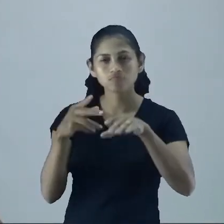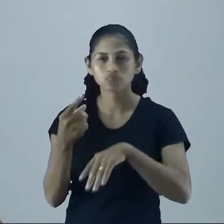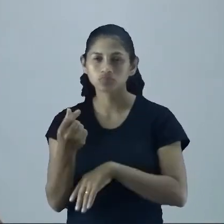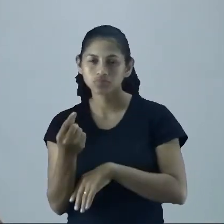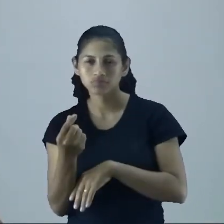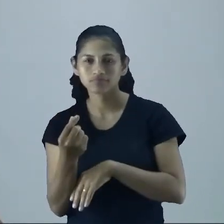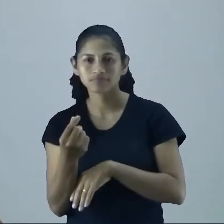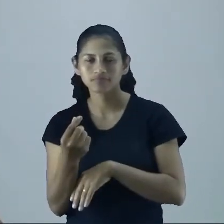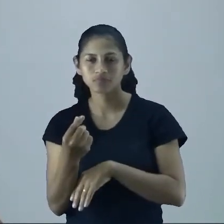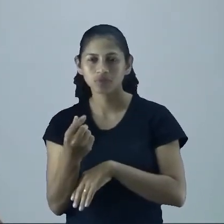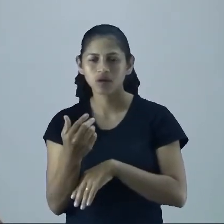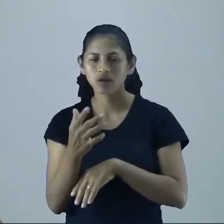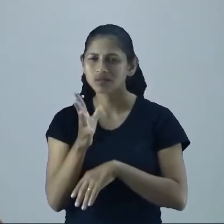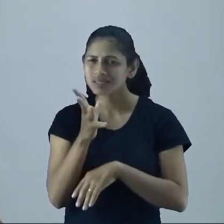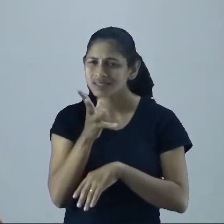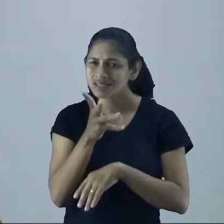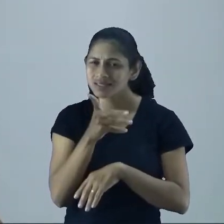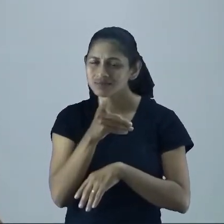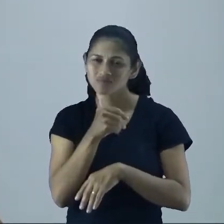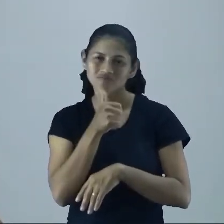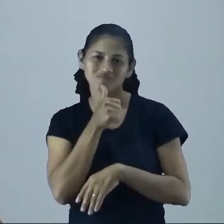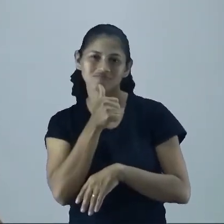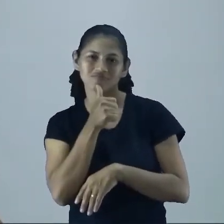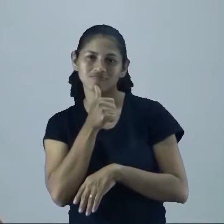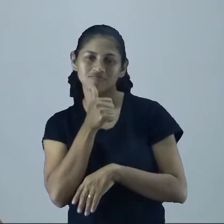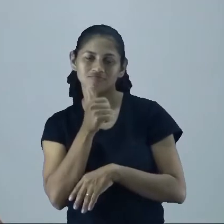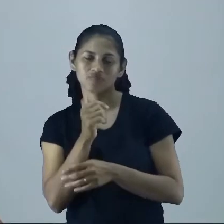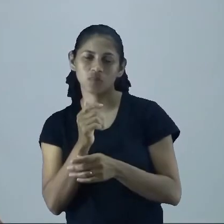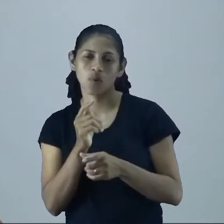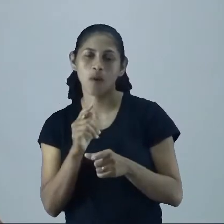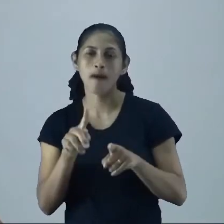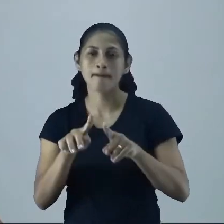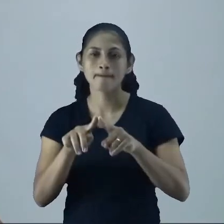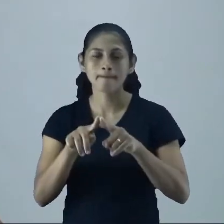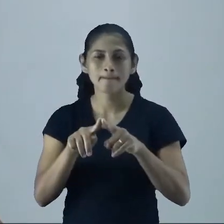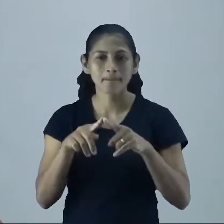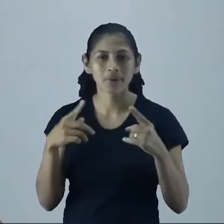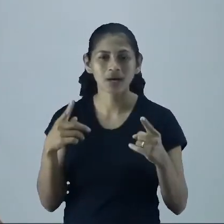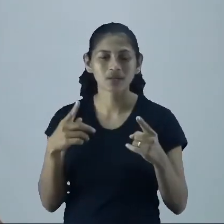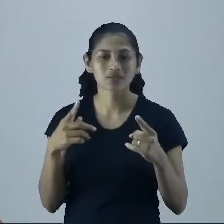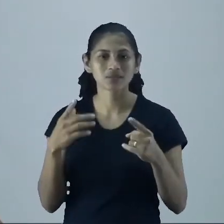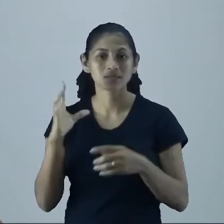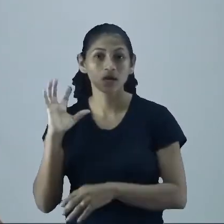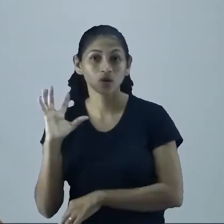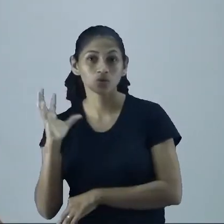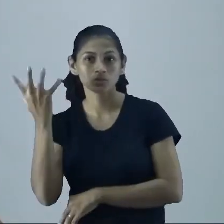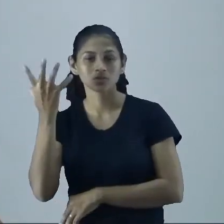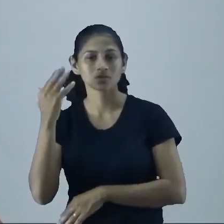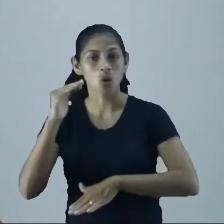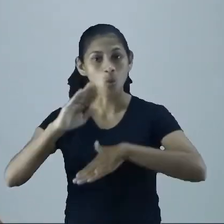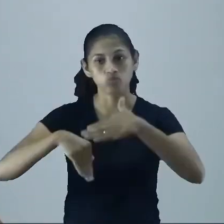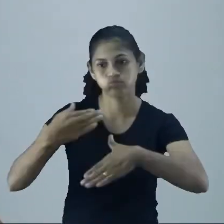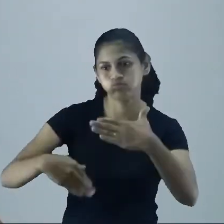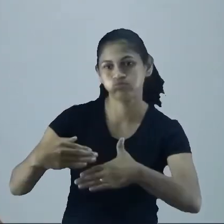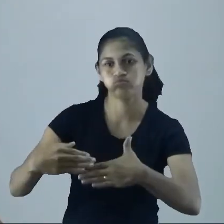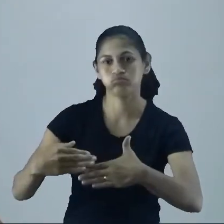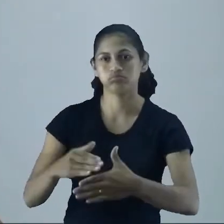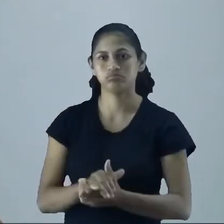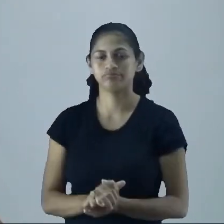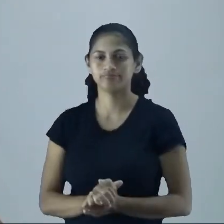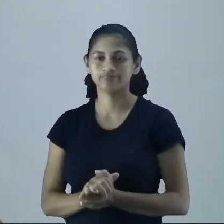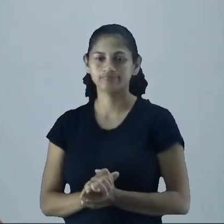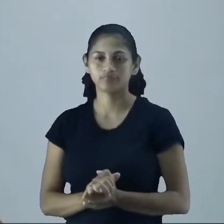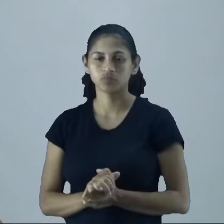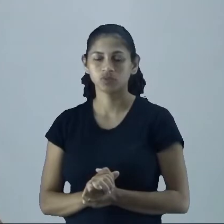aconteceu. Só que ele demorou um pouco mais, mas aconteceu de forma muito acelerada. E o que acontece? O que a gente vê aí